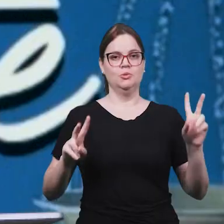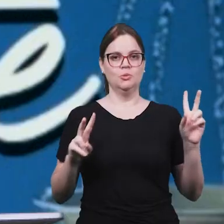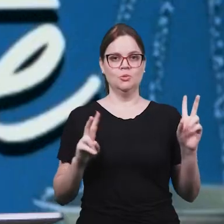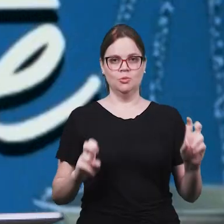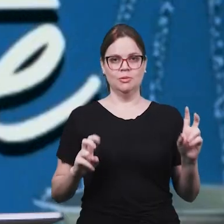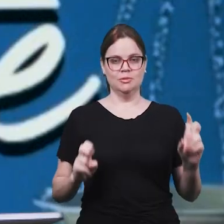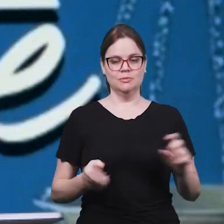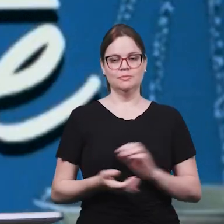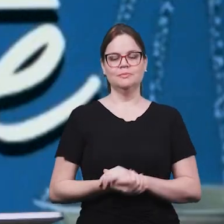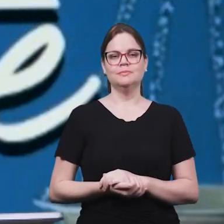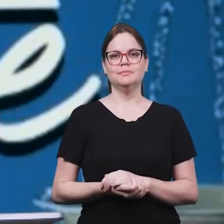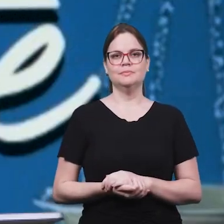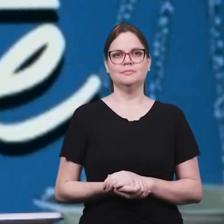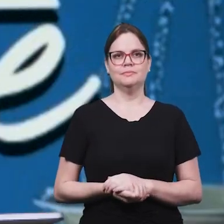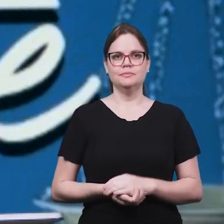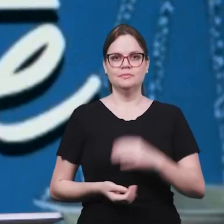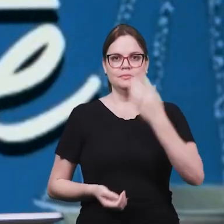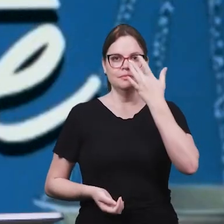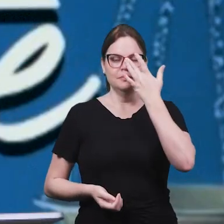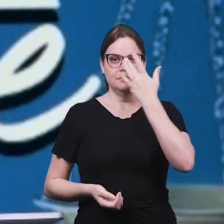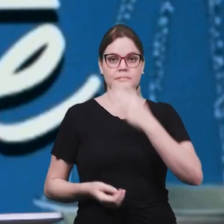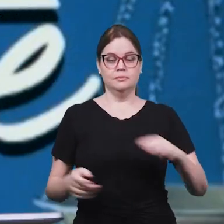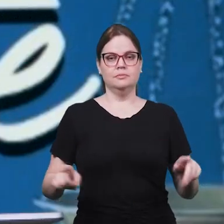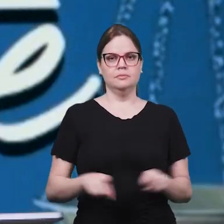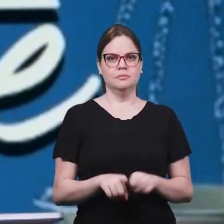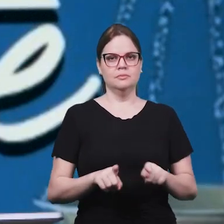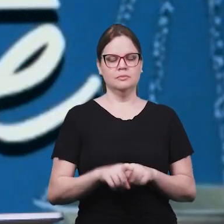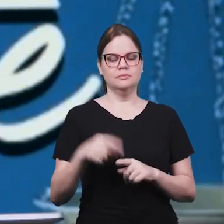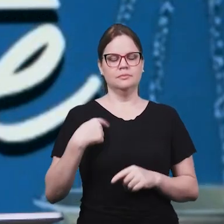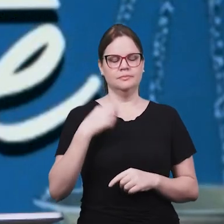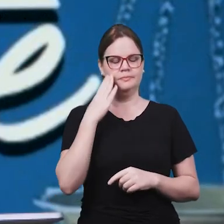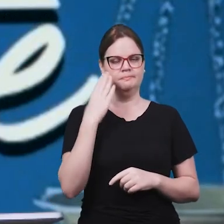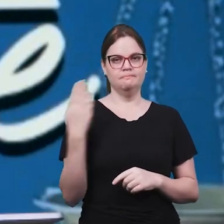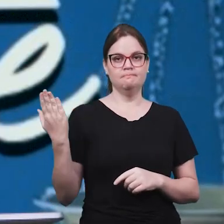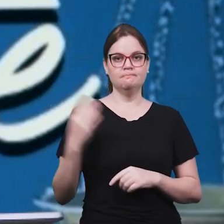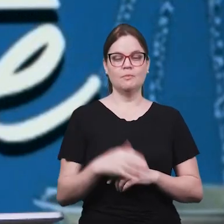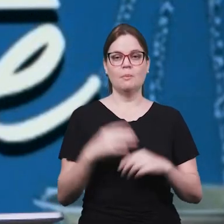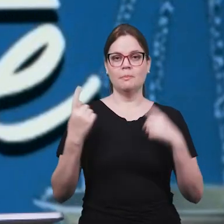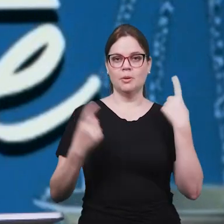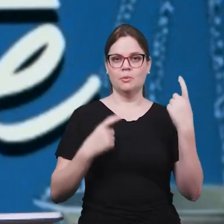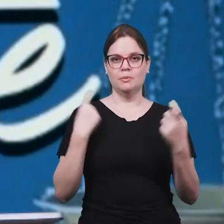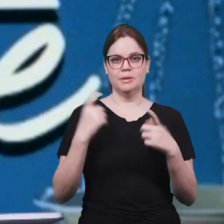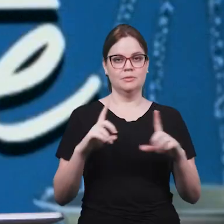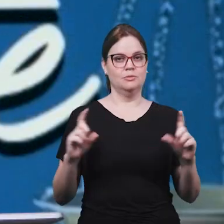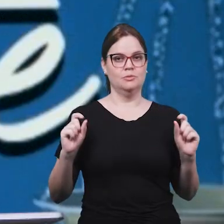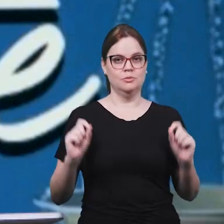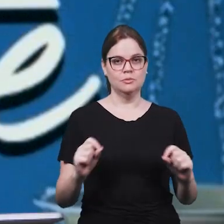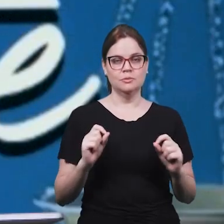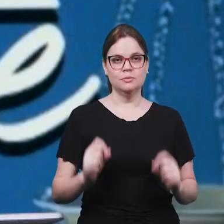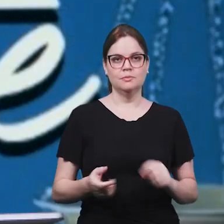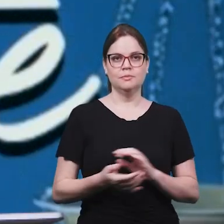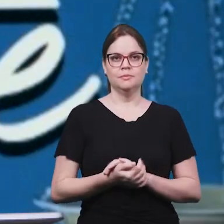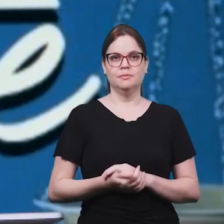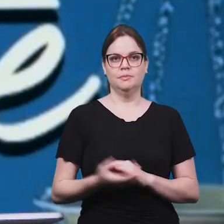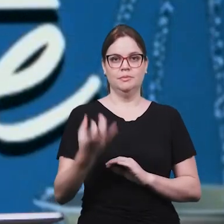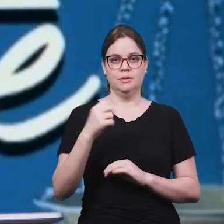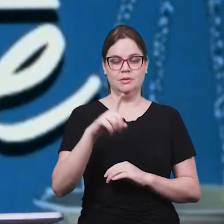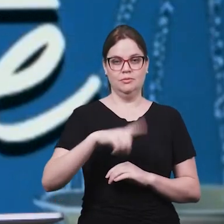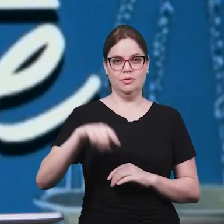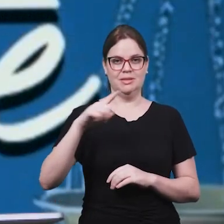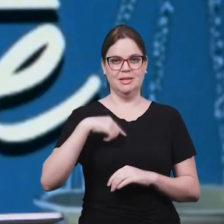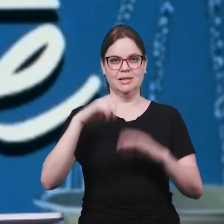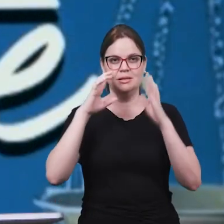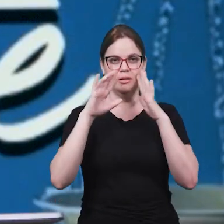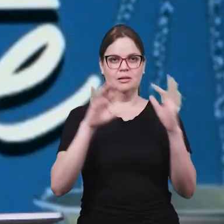no nosso programa. E aqui nós temos também a preocupação de que essa programação, se você estiver